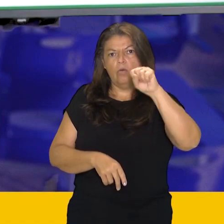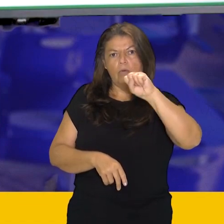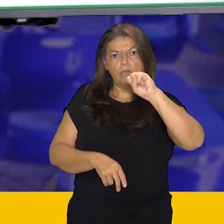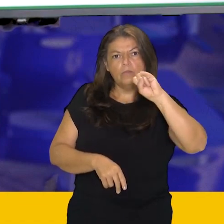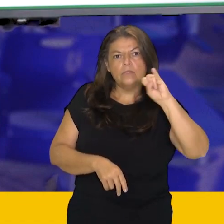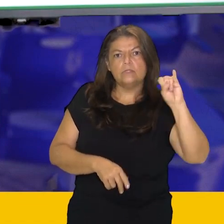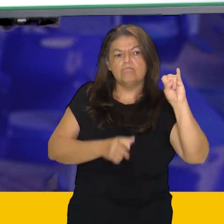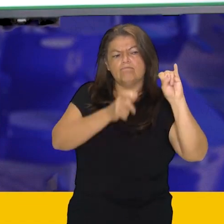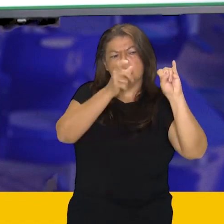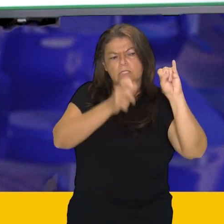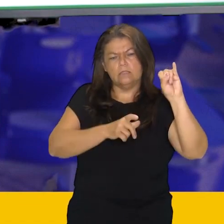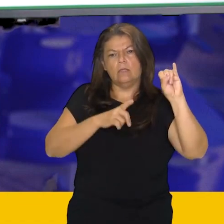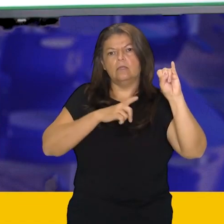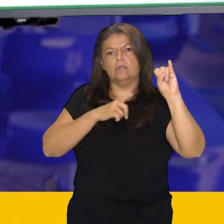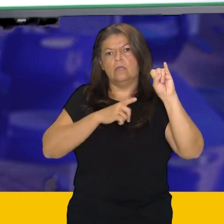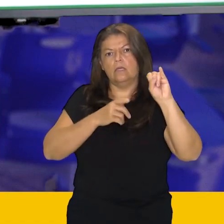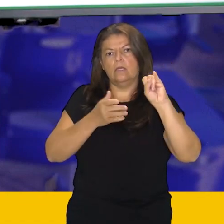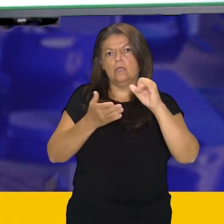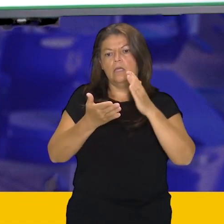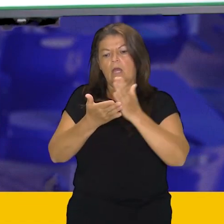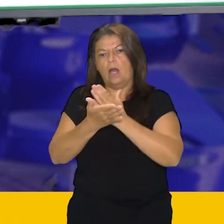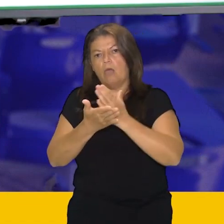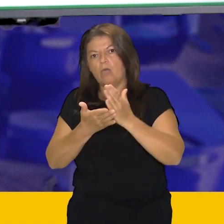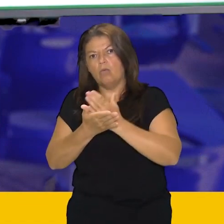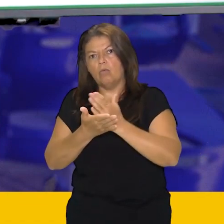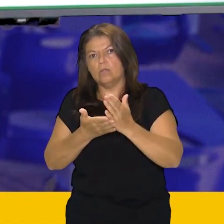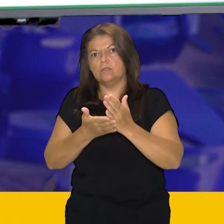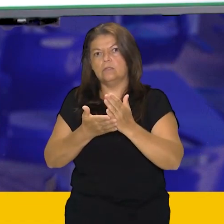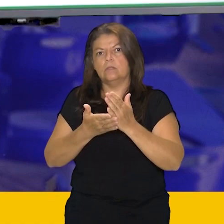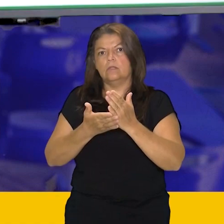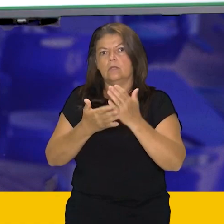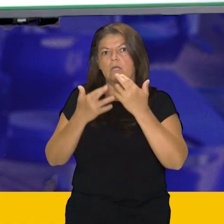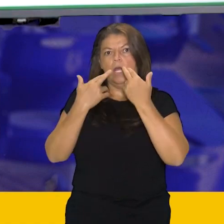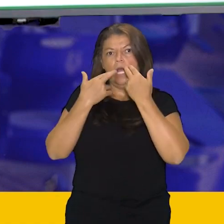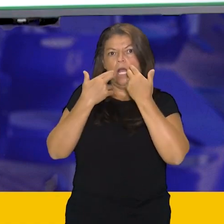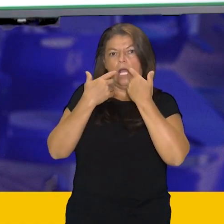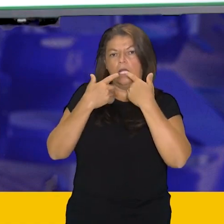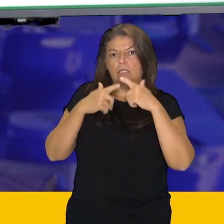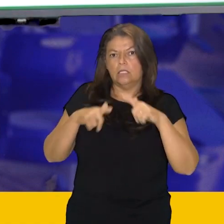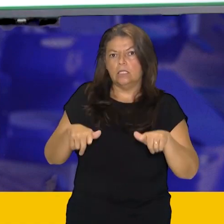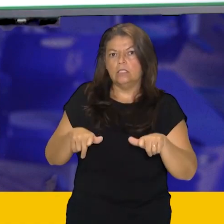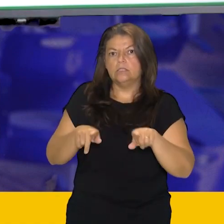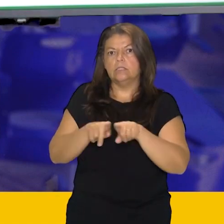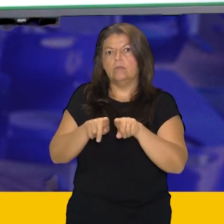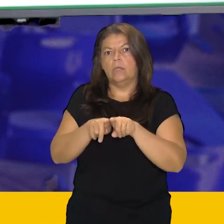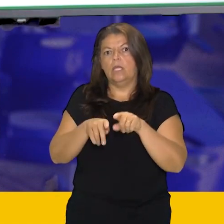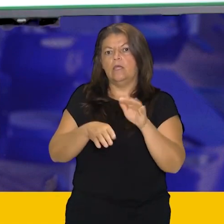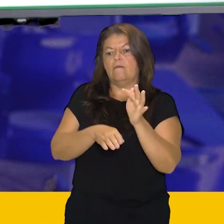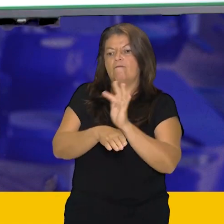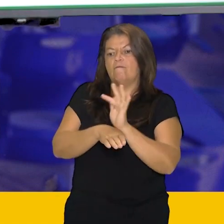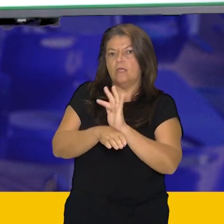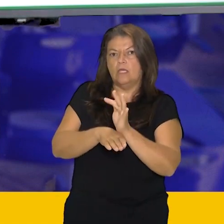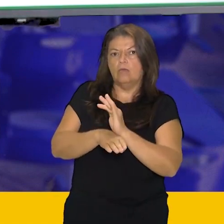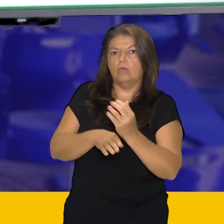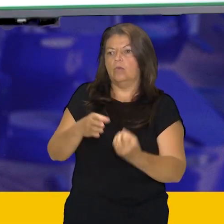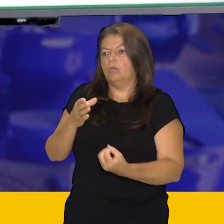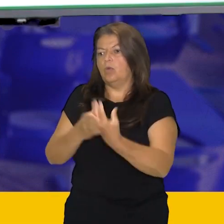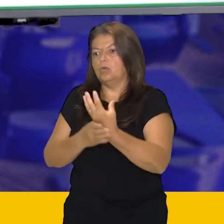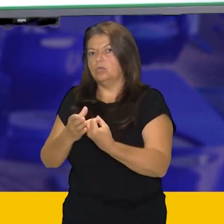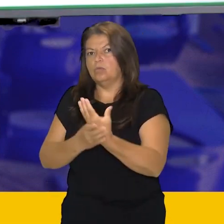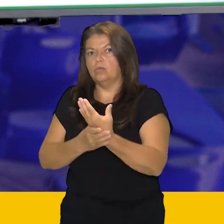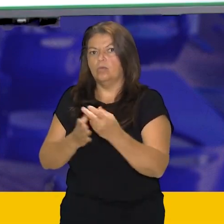obra e algumas características sobre a ficha, né? Se é um filme, por exemplo, os atores, quem